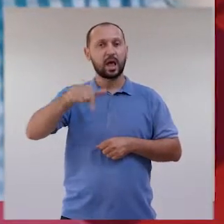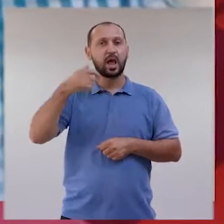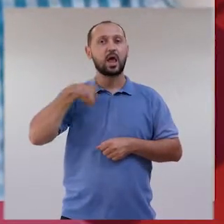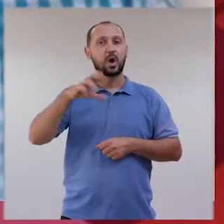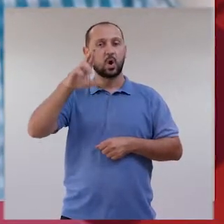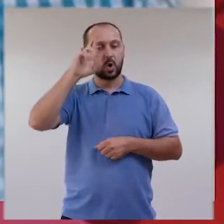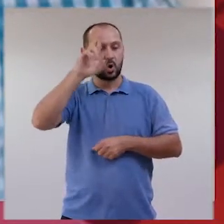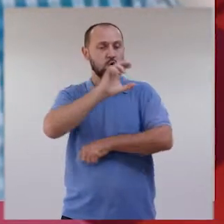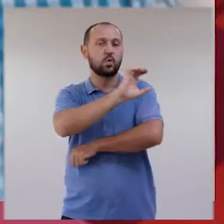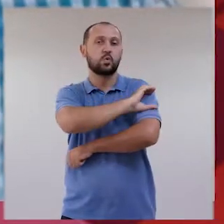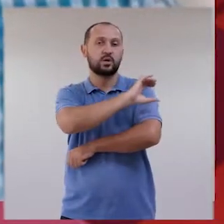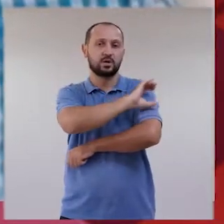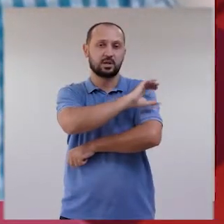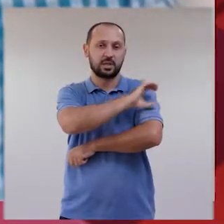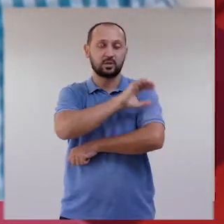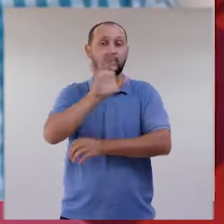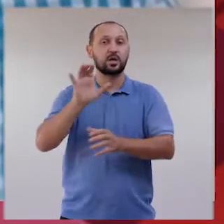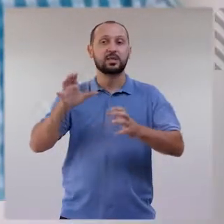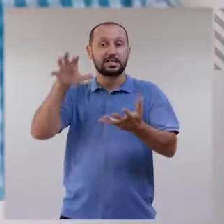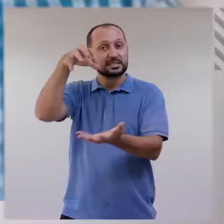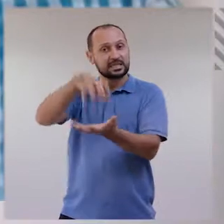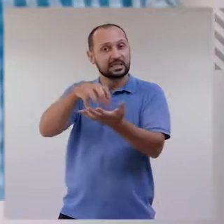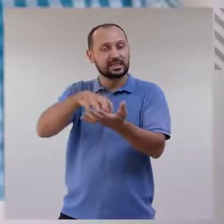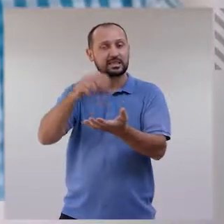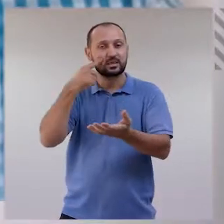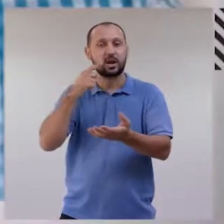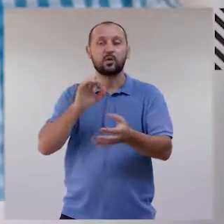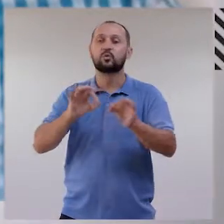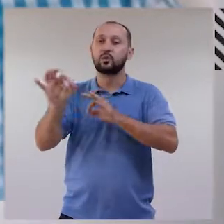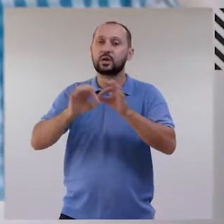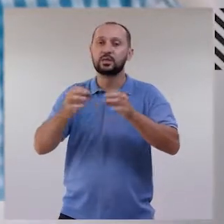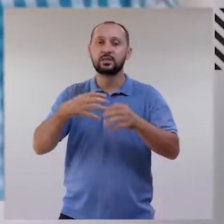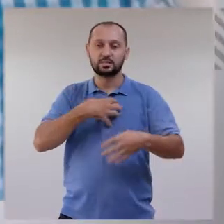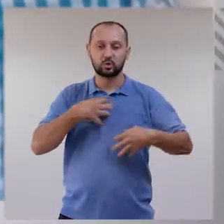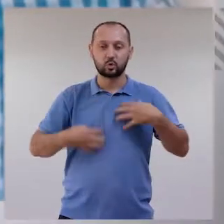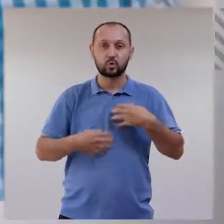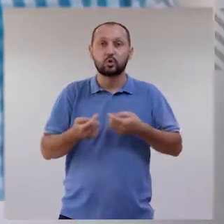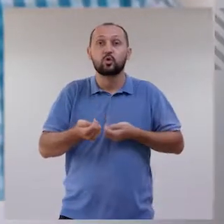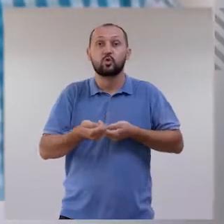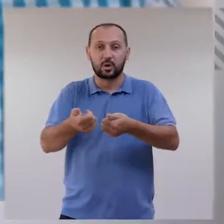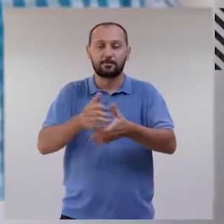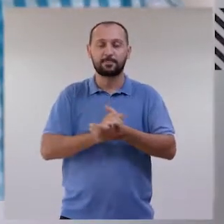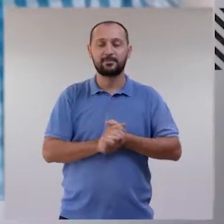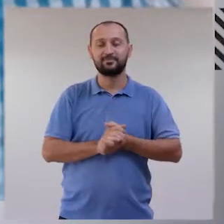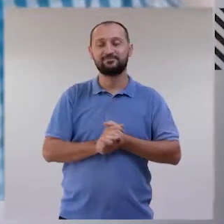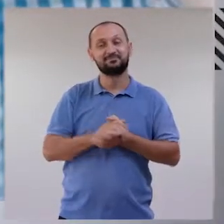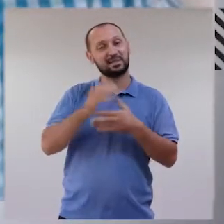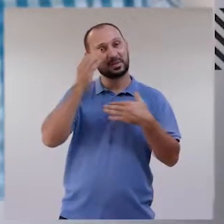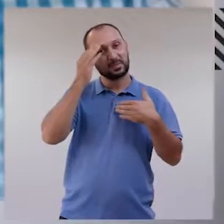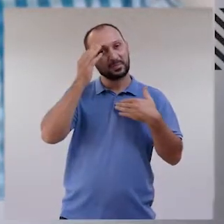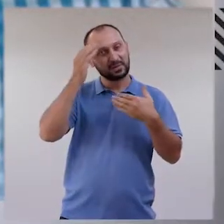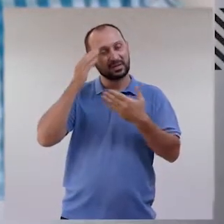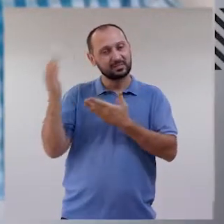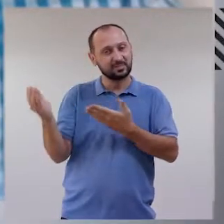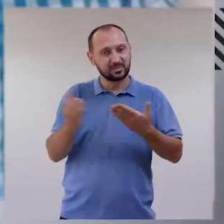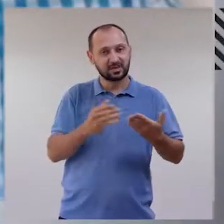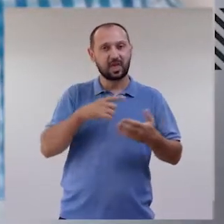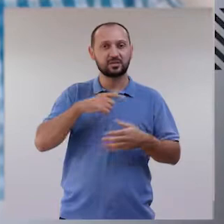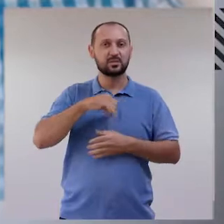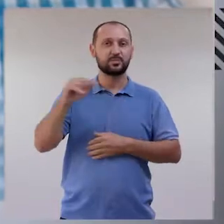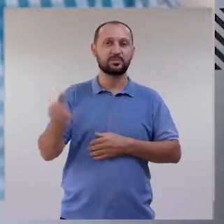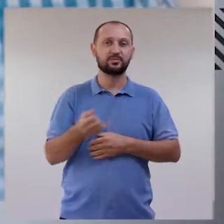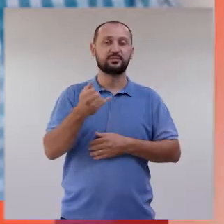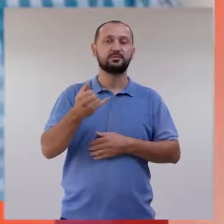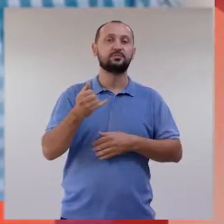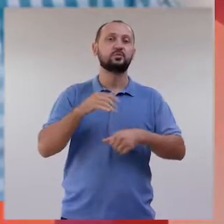Central Estadual de Transplantes. Claire, seja muito bem-vinda, obrigada pela sua disponibilidade. Obrigada pelo convite, obrigada